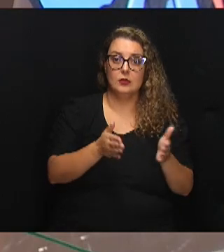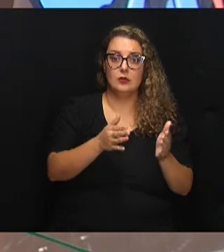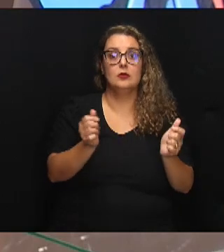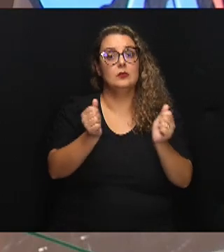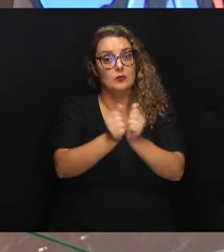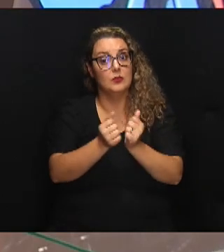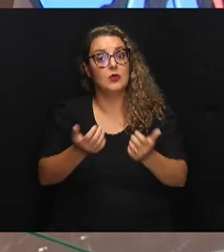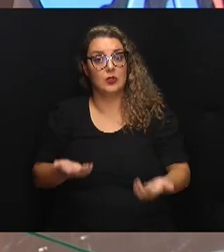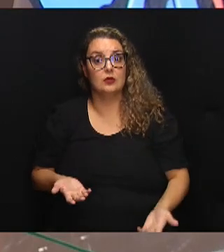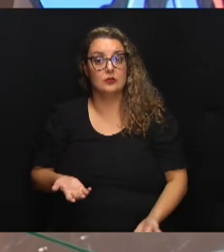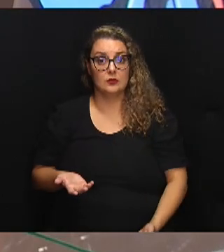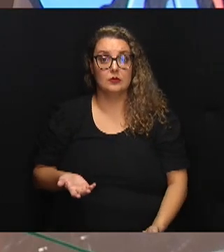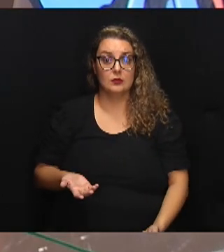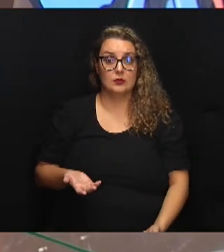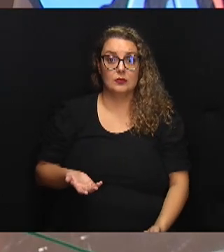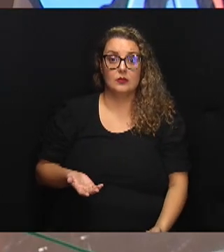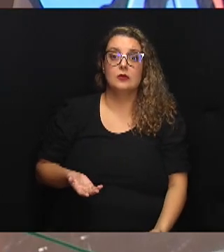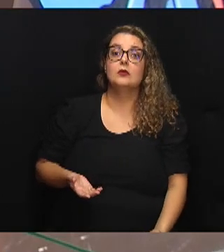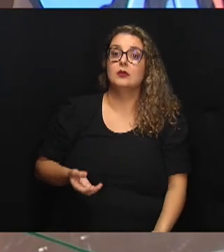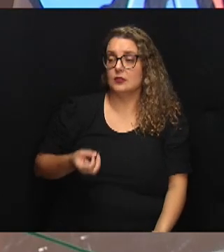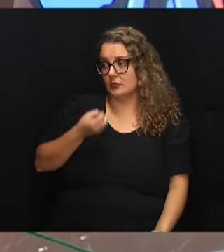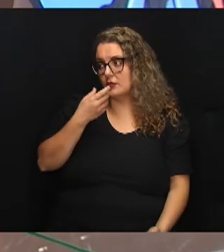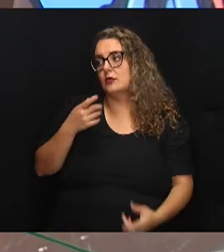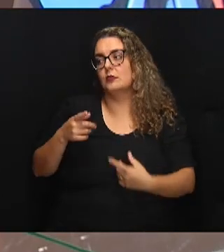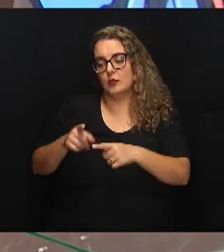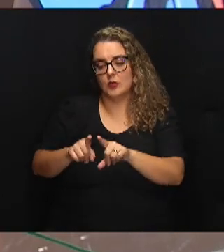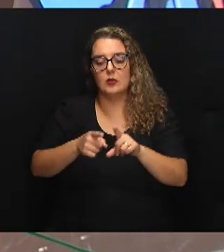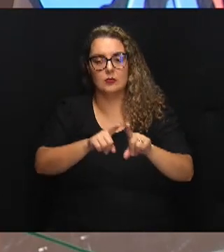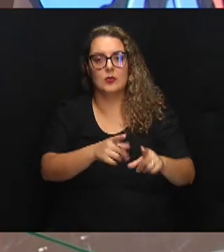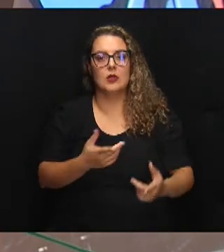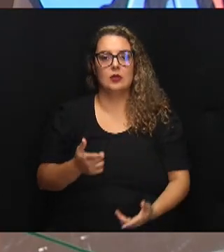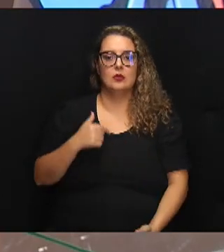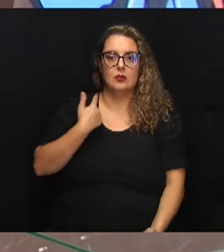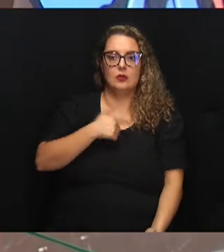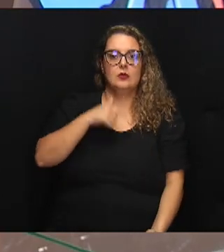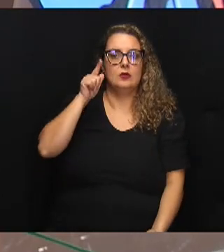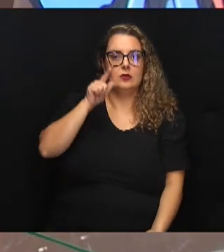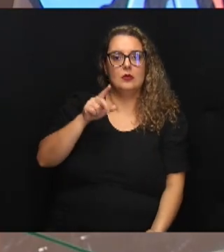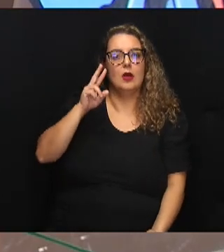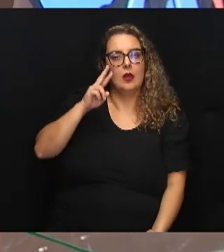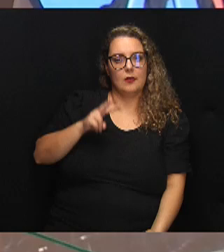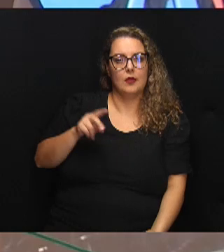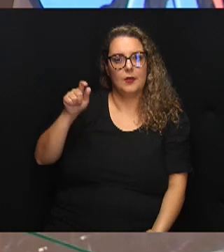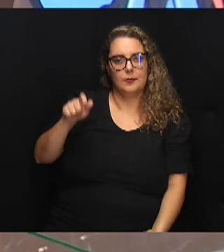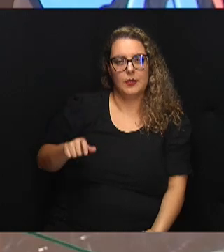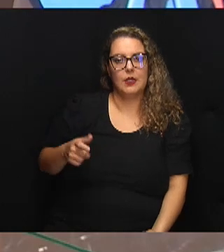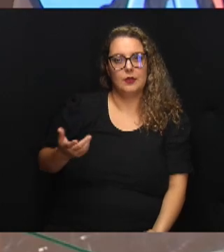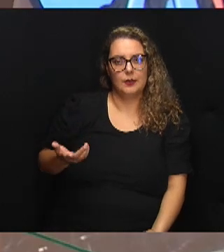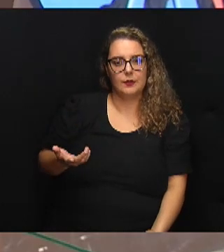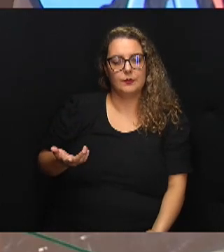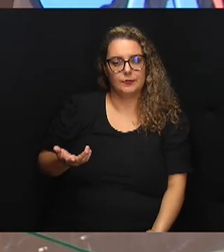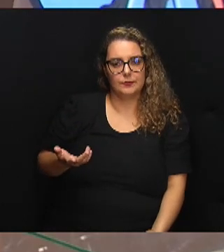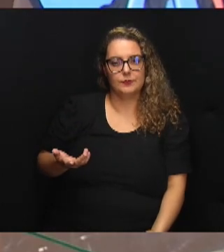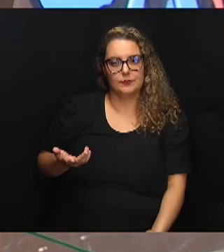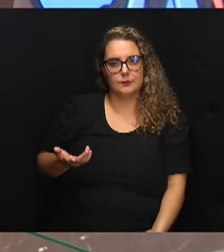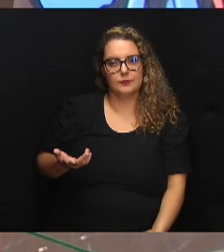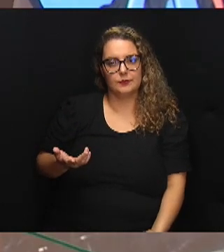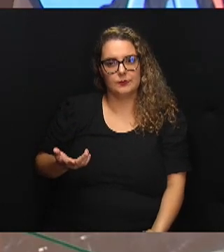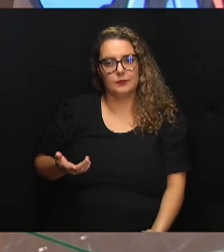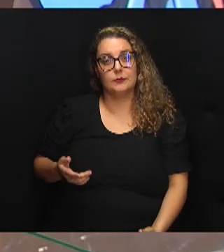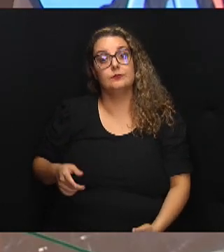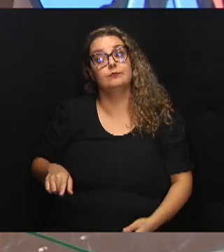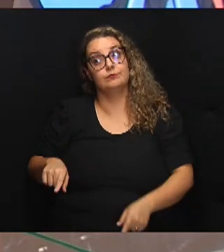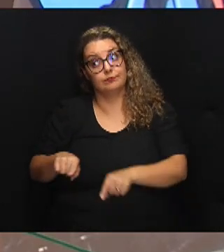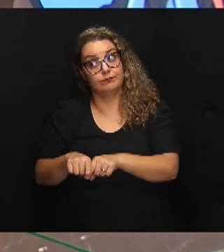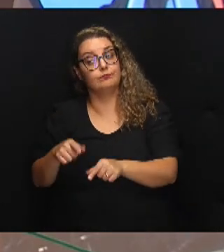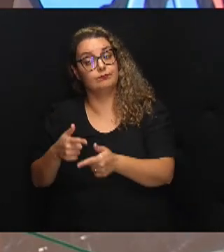junto, então valeu muito essas parcerias. A gente conseguir ver que a pessoa está ali também tendo problemas